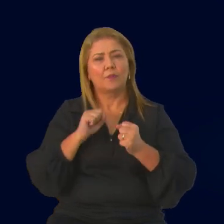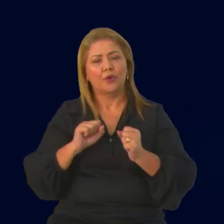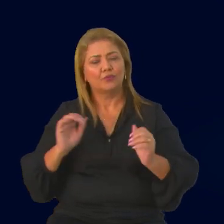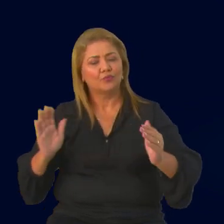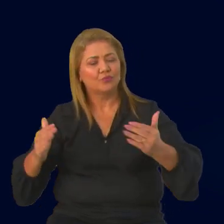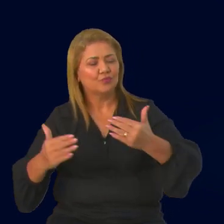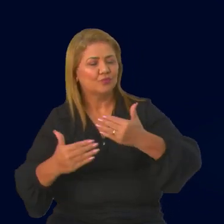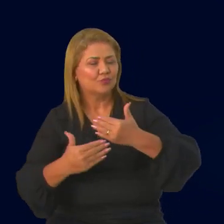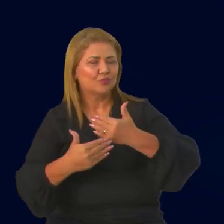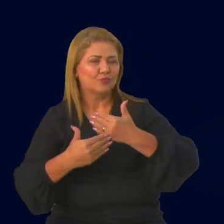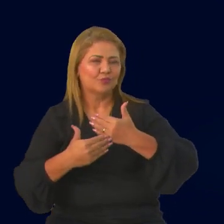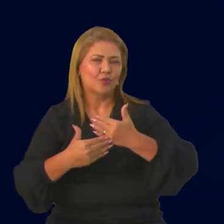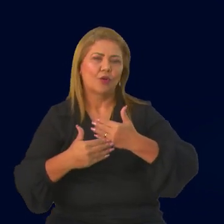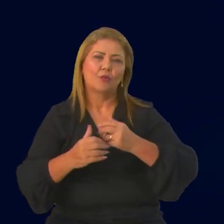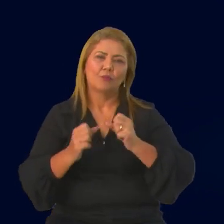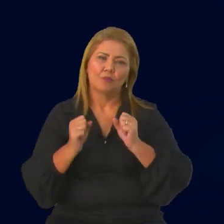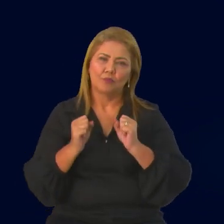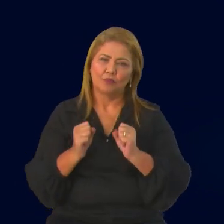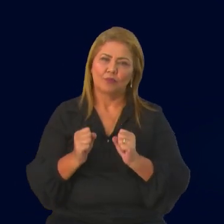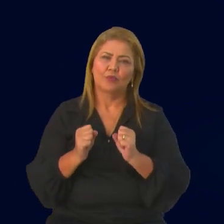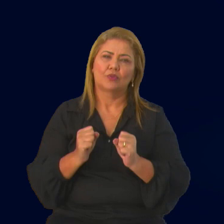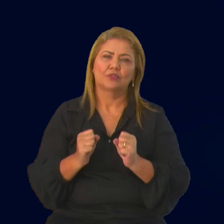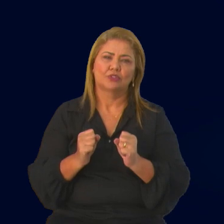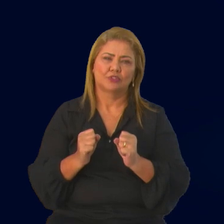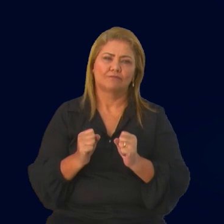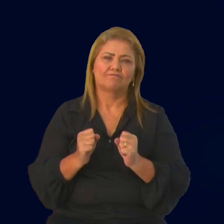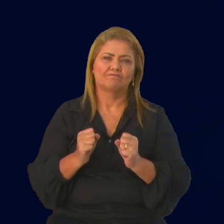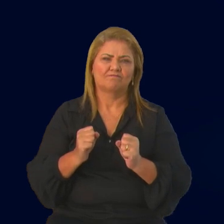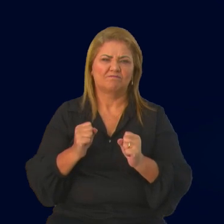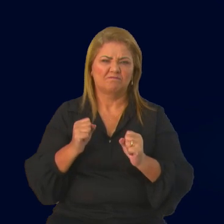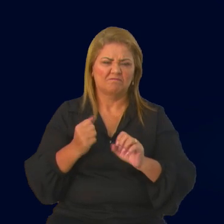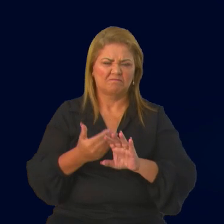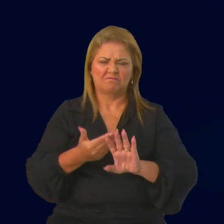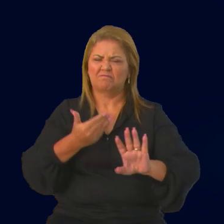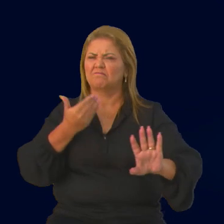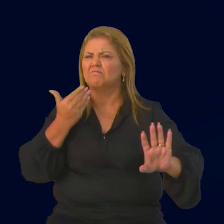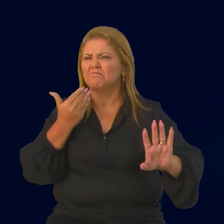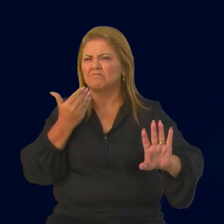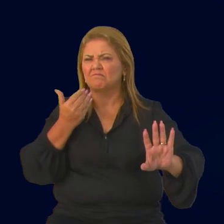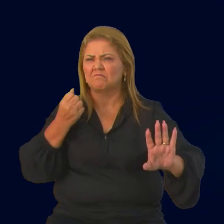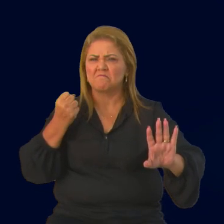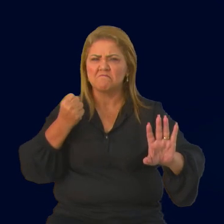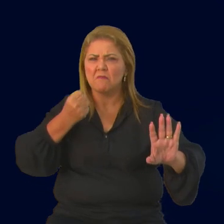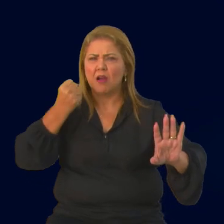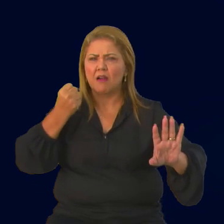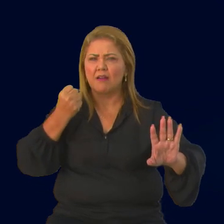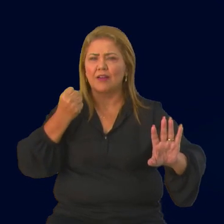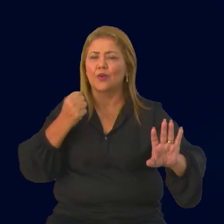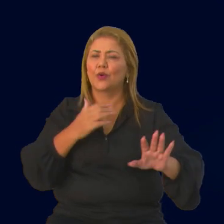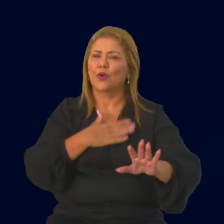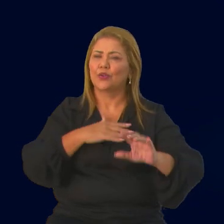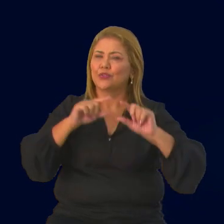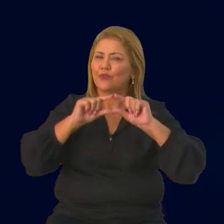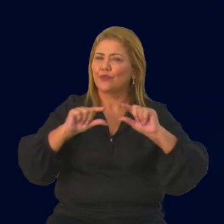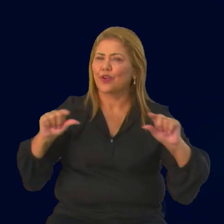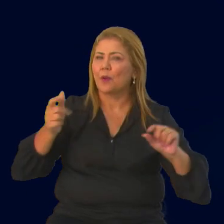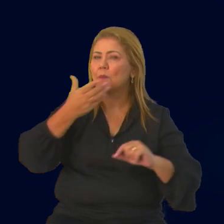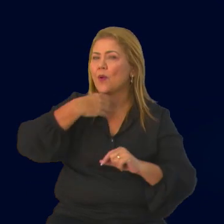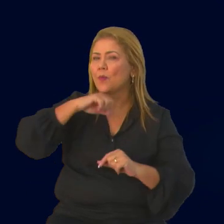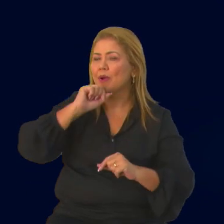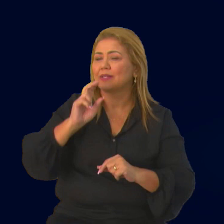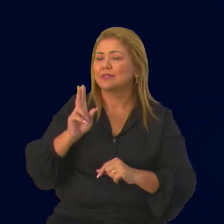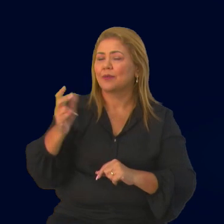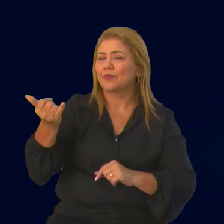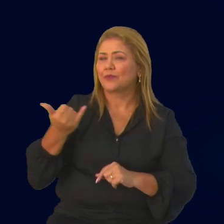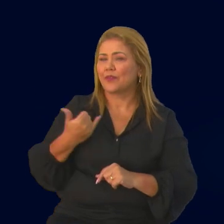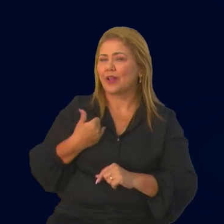ou a voz pode ser algo que agride, que afasta. Então, eu gosto muito dessa frase. Meu pai sempre dizia, não